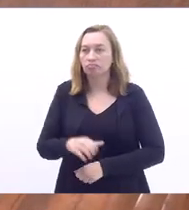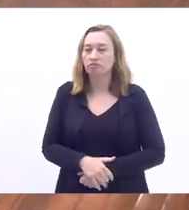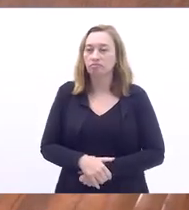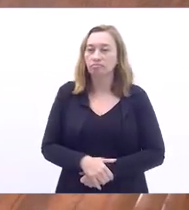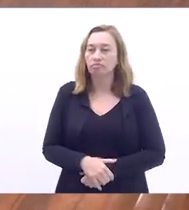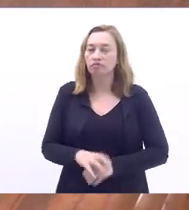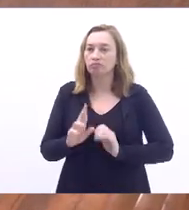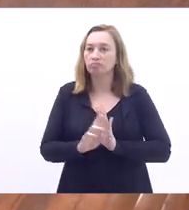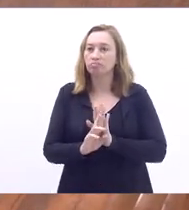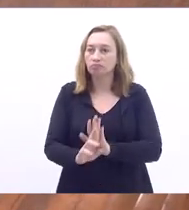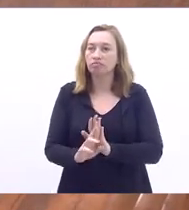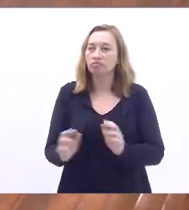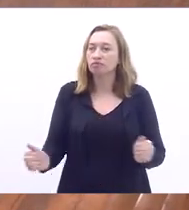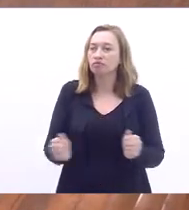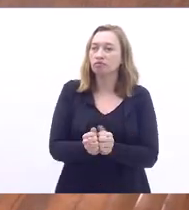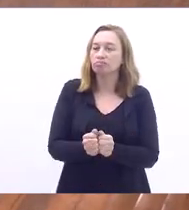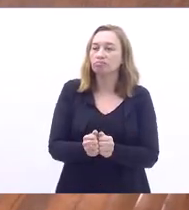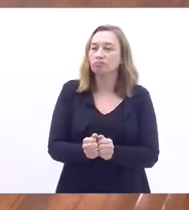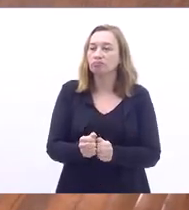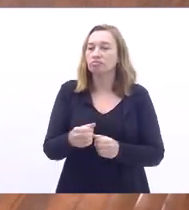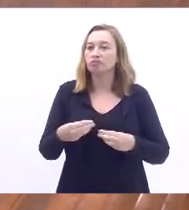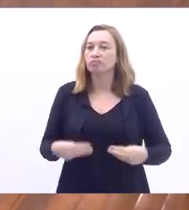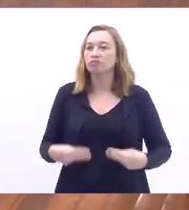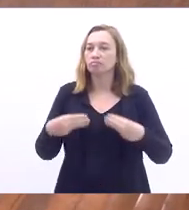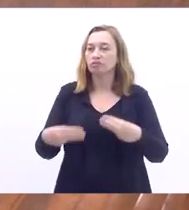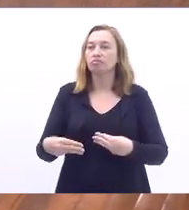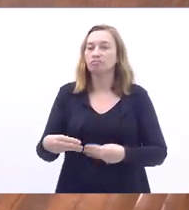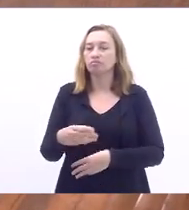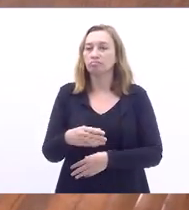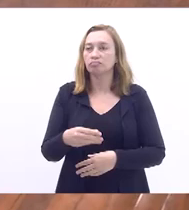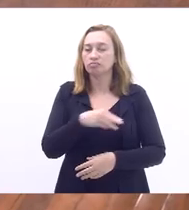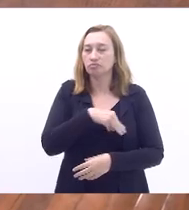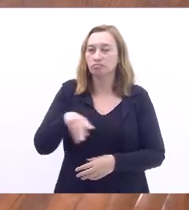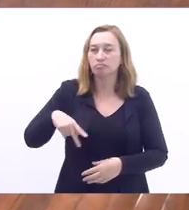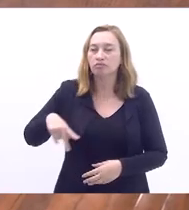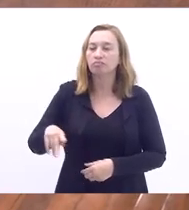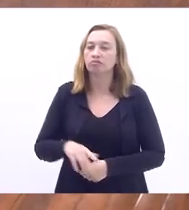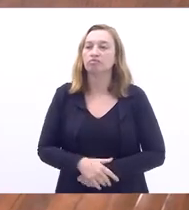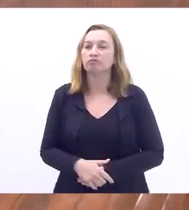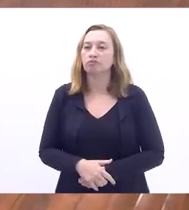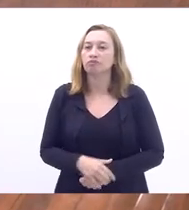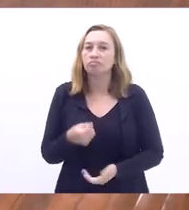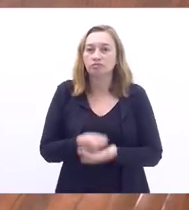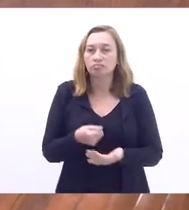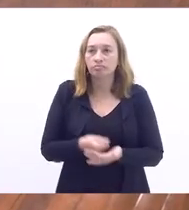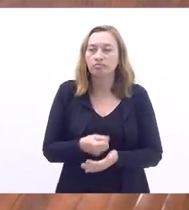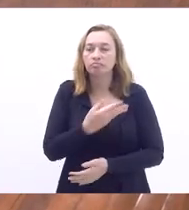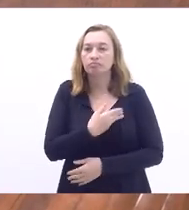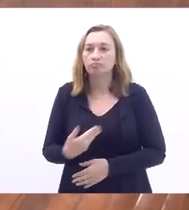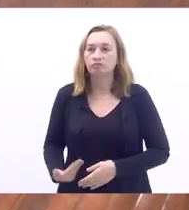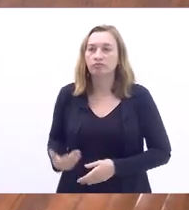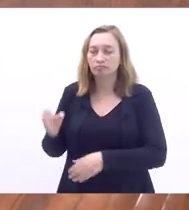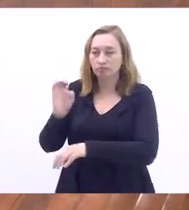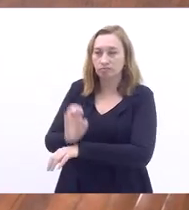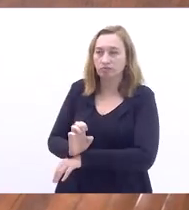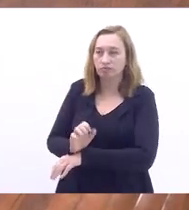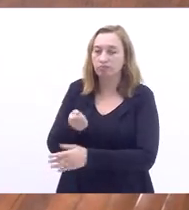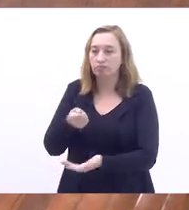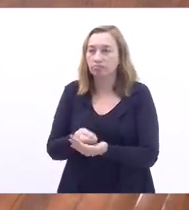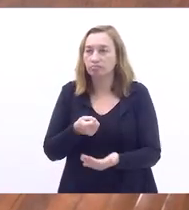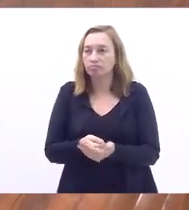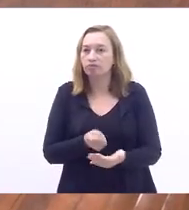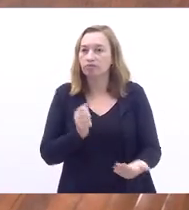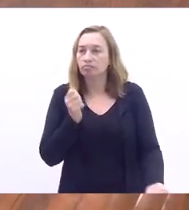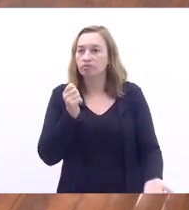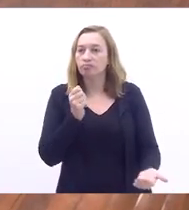com uma representação junto ao Ministério Público para tentar é obrigar o governo do estado a cumprir com os do